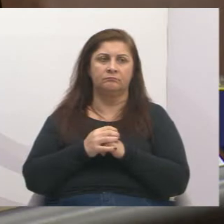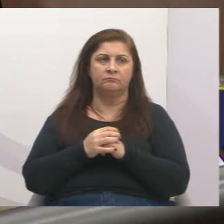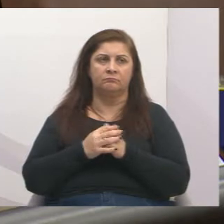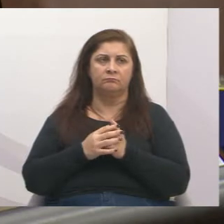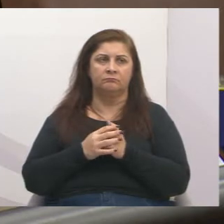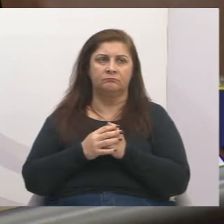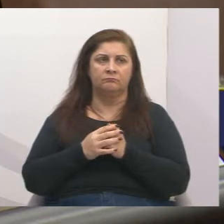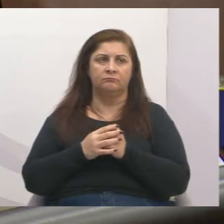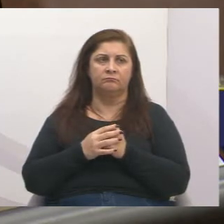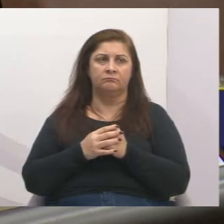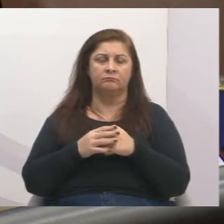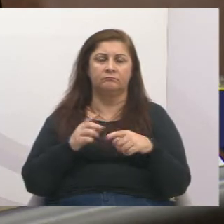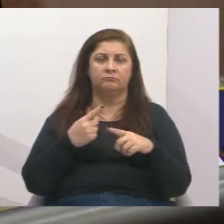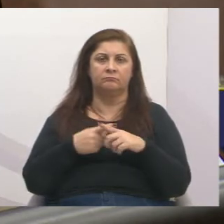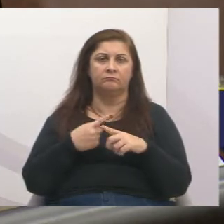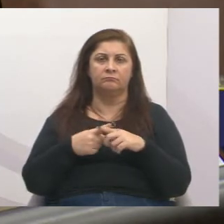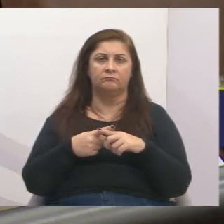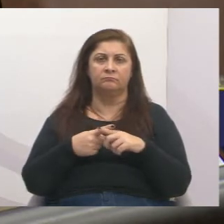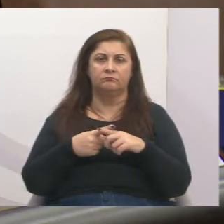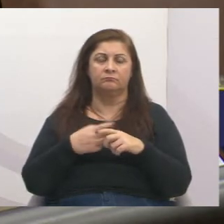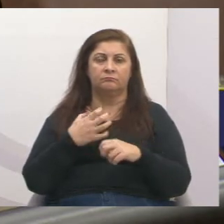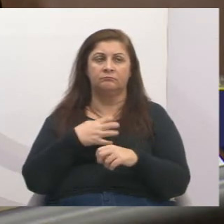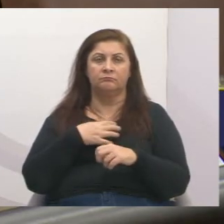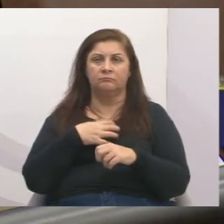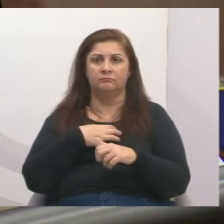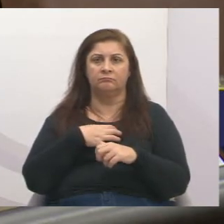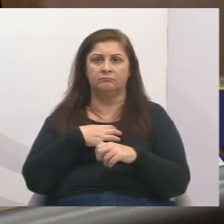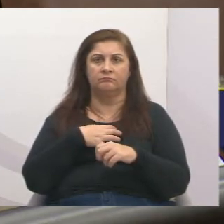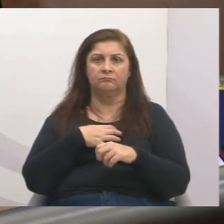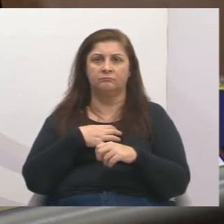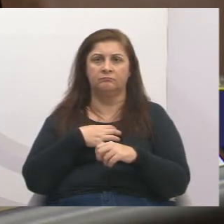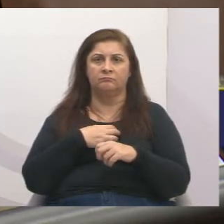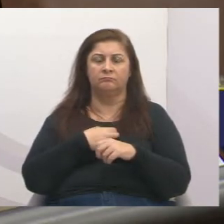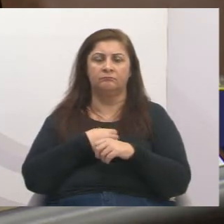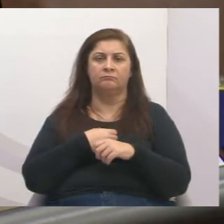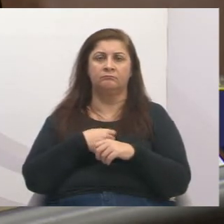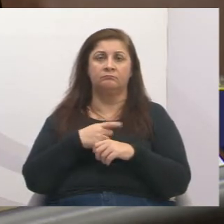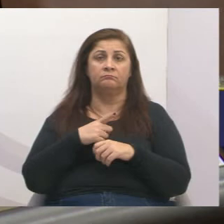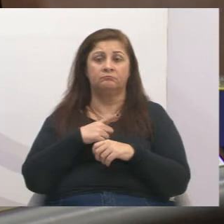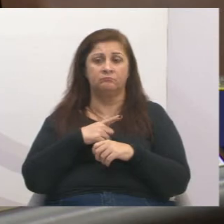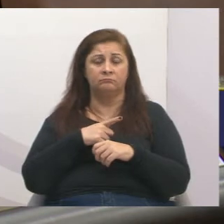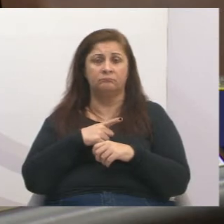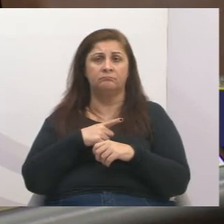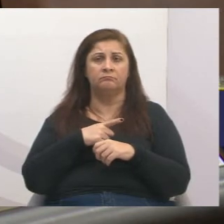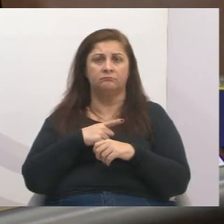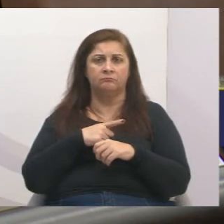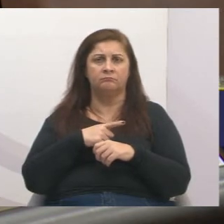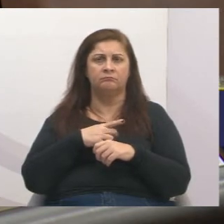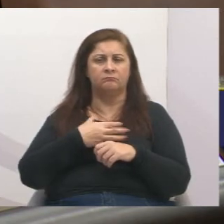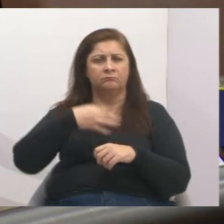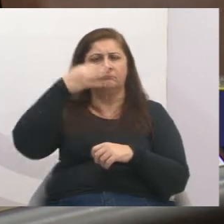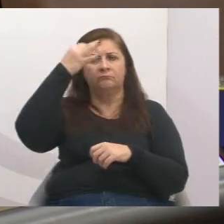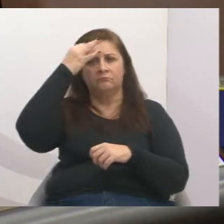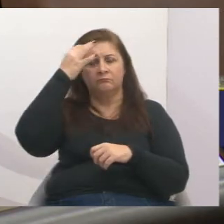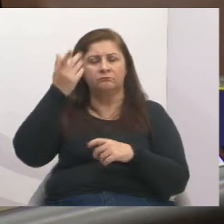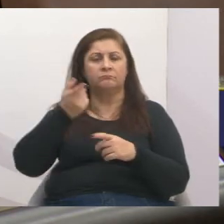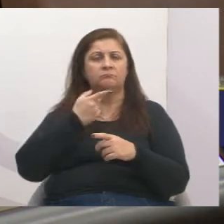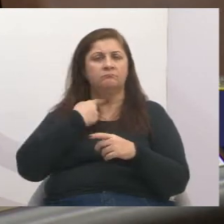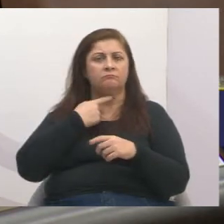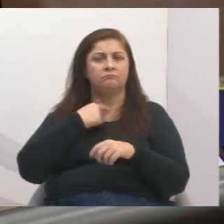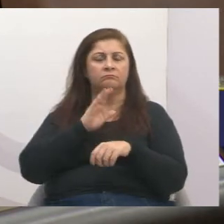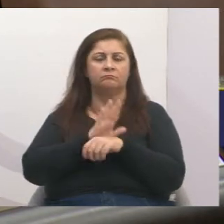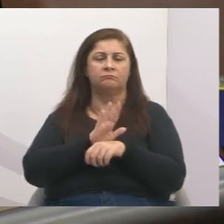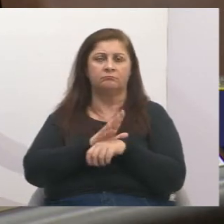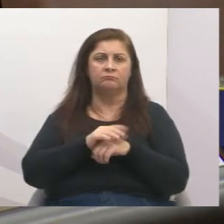municipais, porque estou sentindo que existe um espírito de compreensão e de